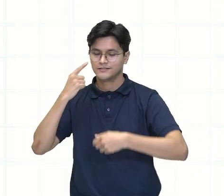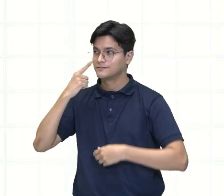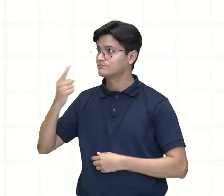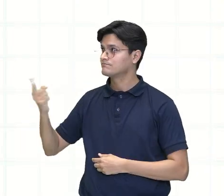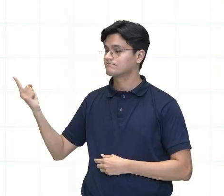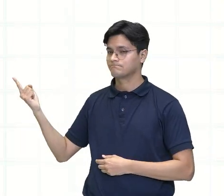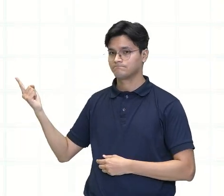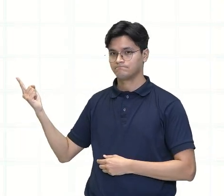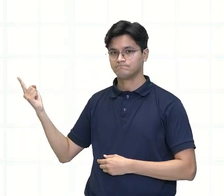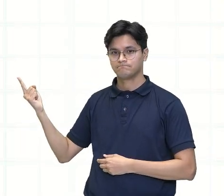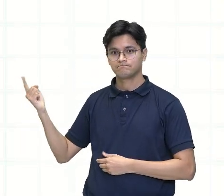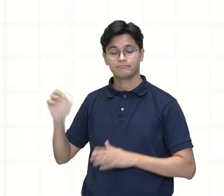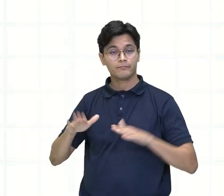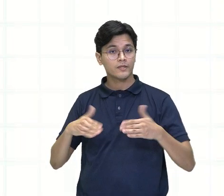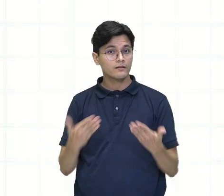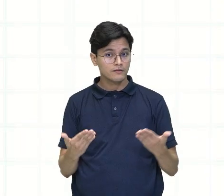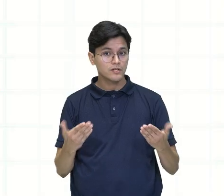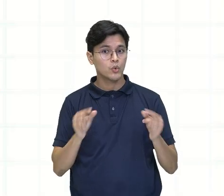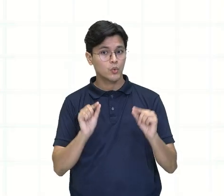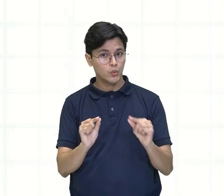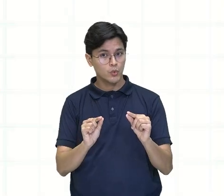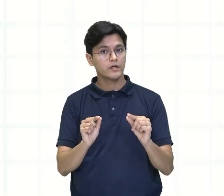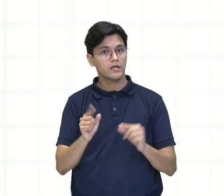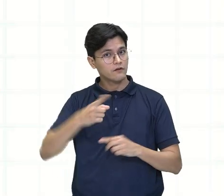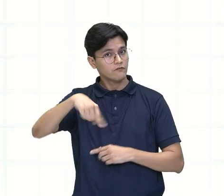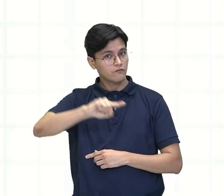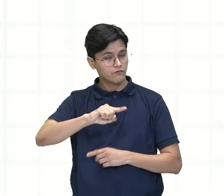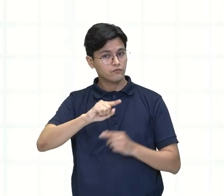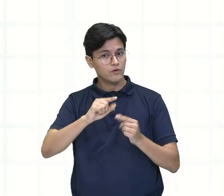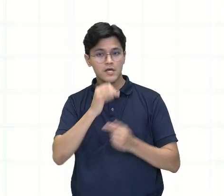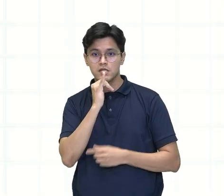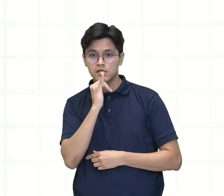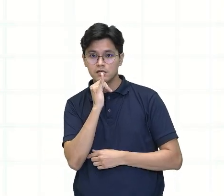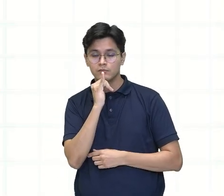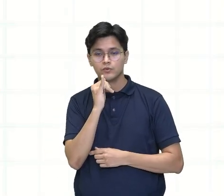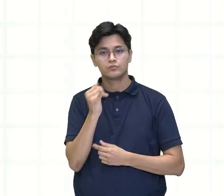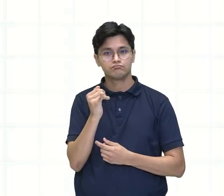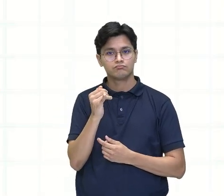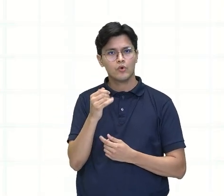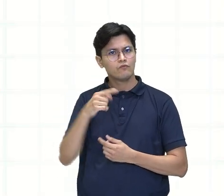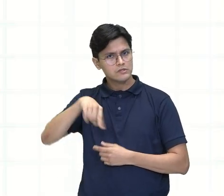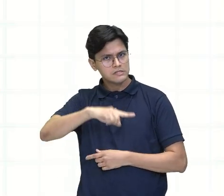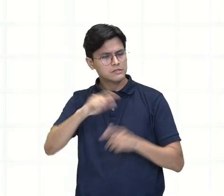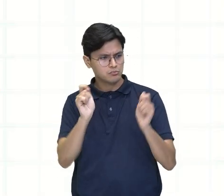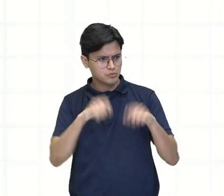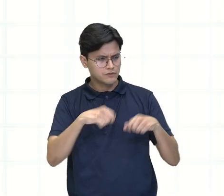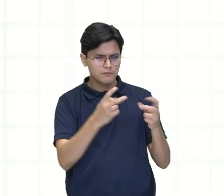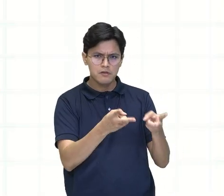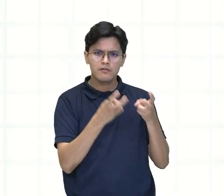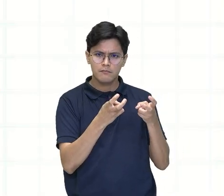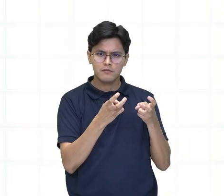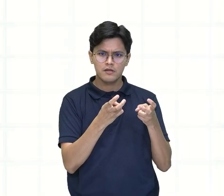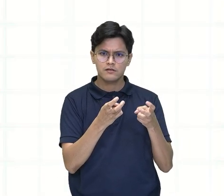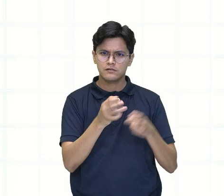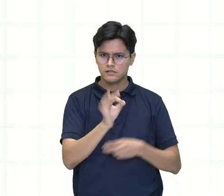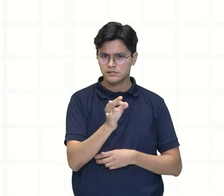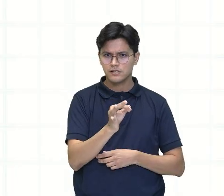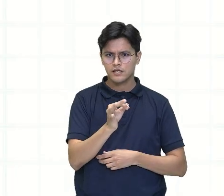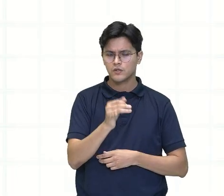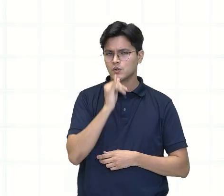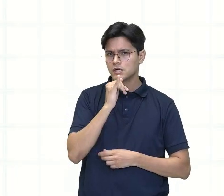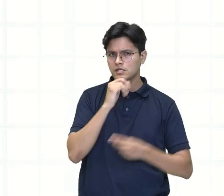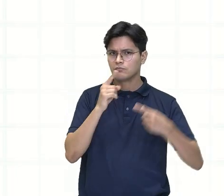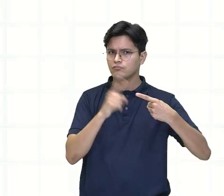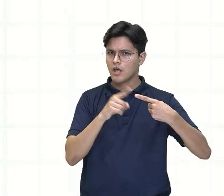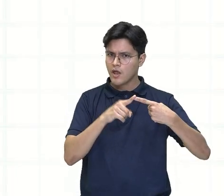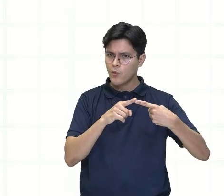Então, é preciso que você se retire daqui, é uma necessidade, né? Eu ordeno que você se retire daqui, não,